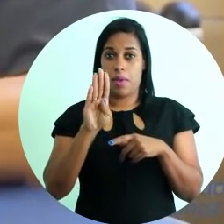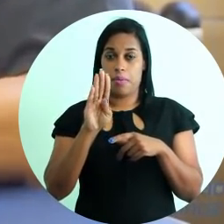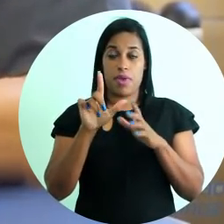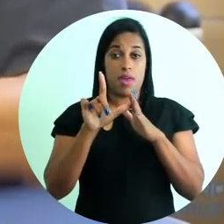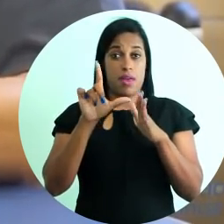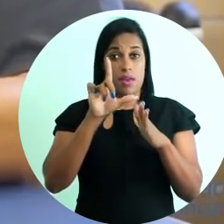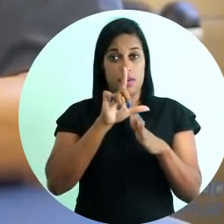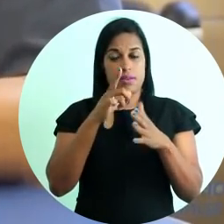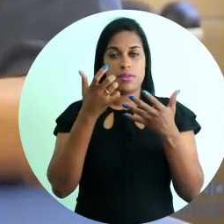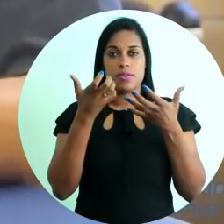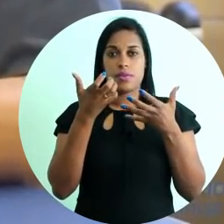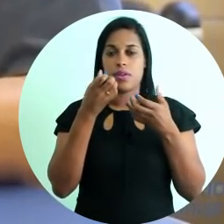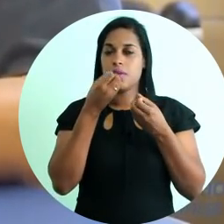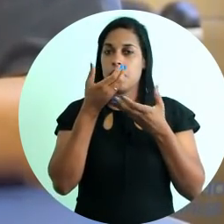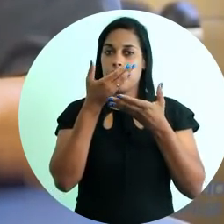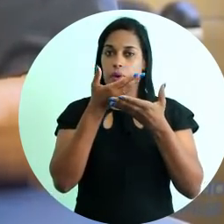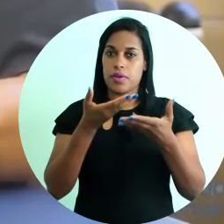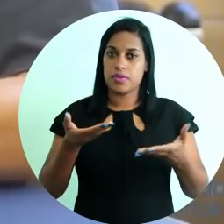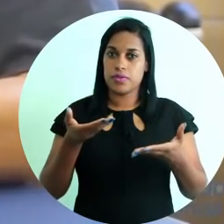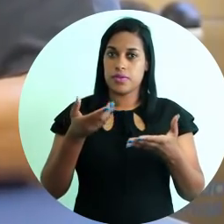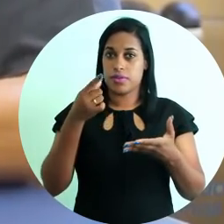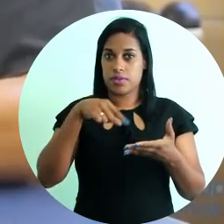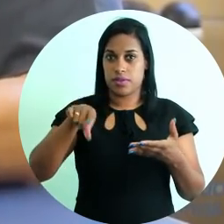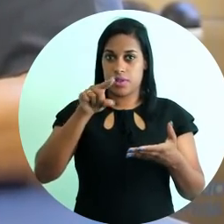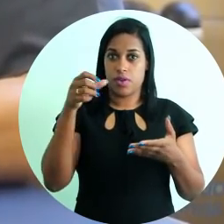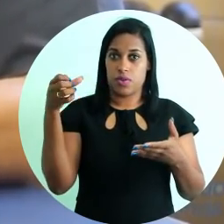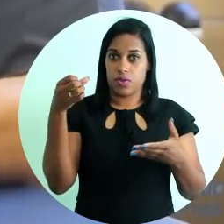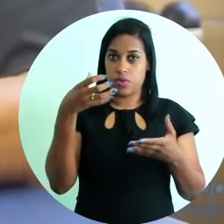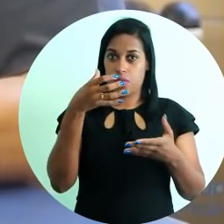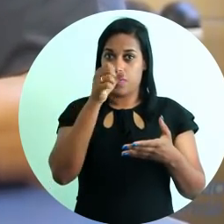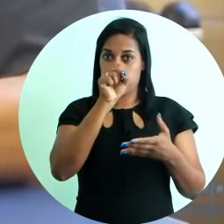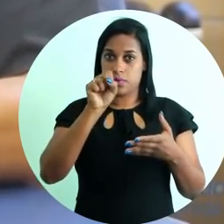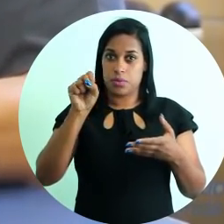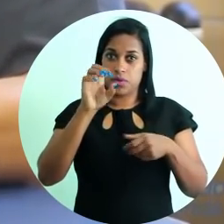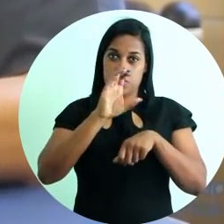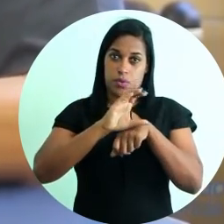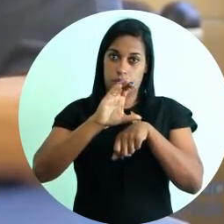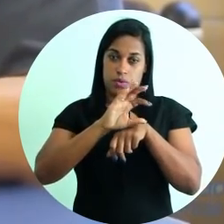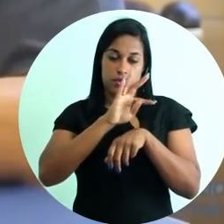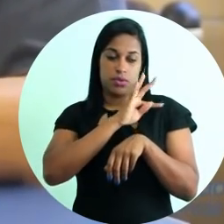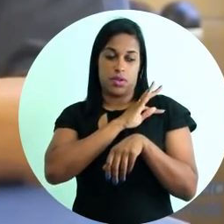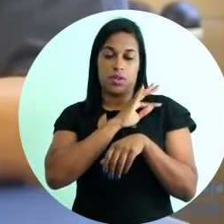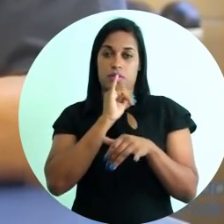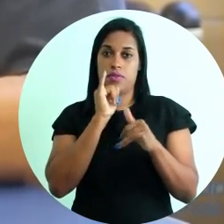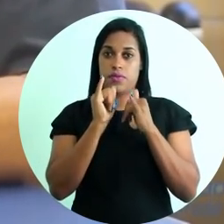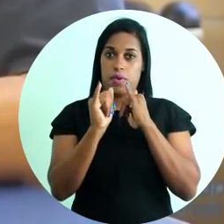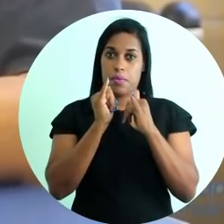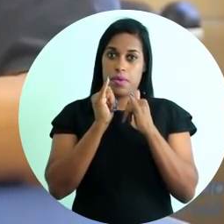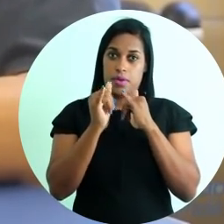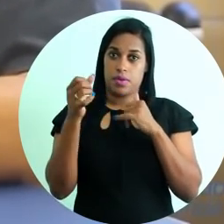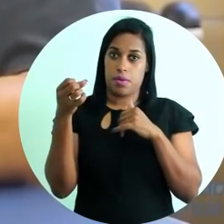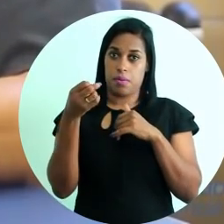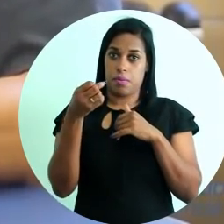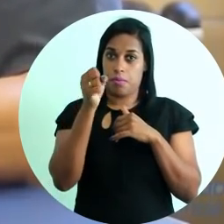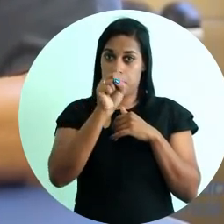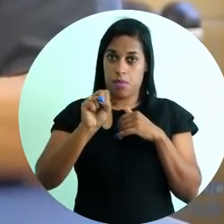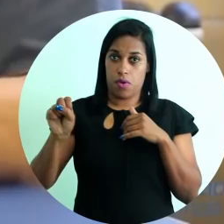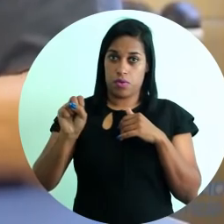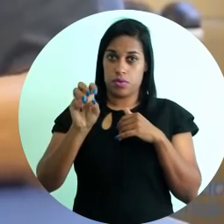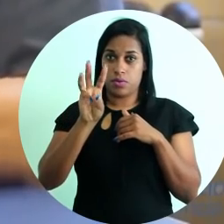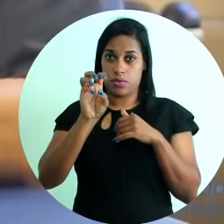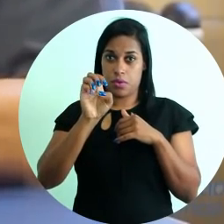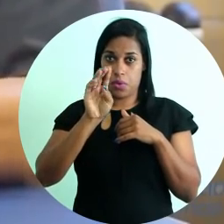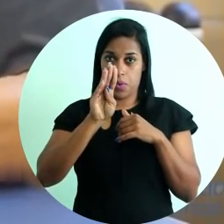Antes de mais nada, eu quero lhe dar as boas-vindas ao novo semestre do curso técnico de informática. Você está começando o módulo de web